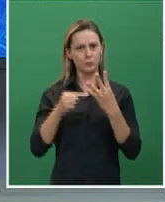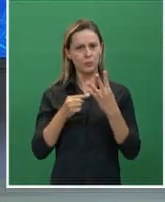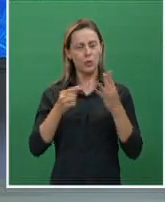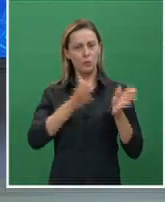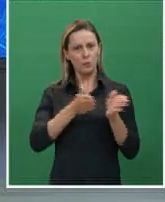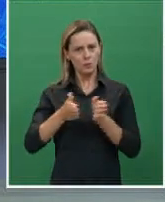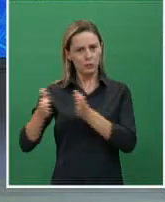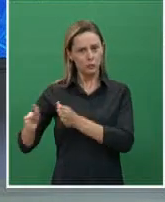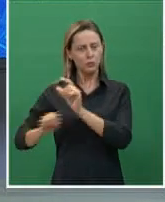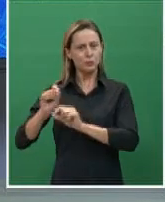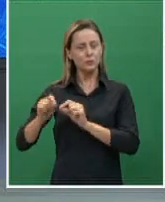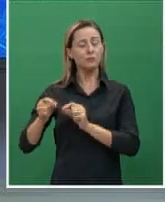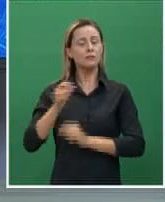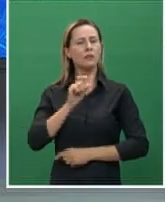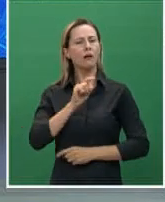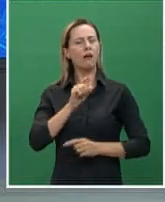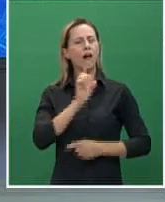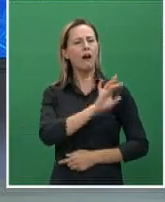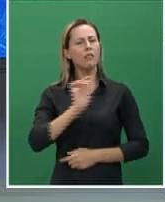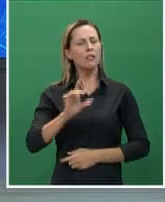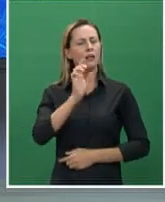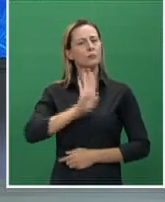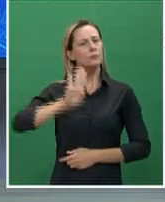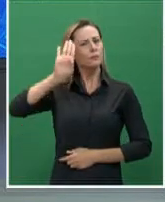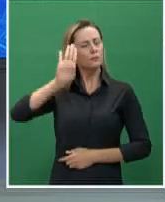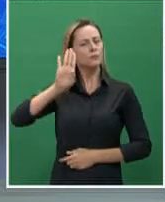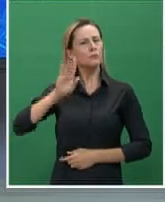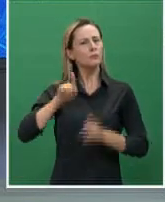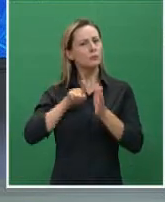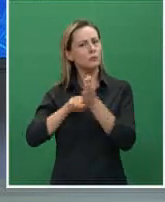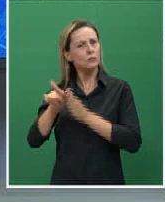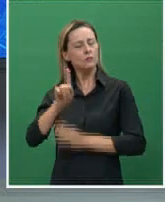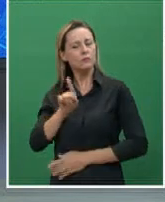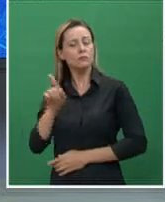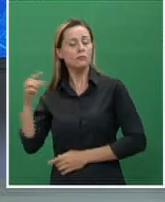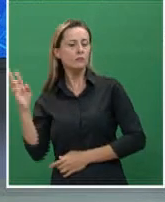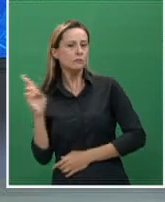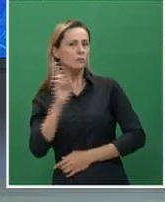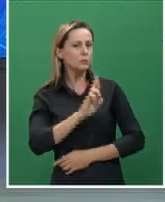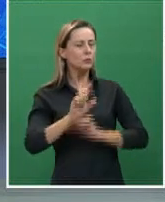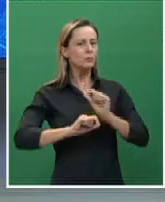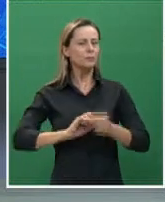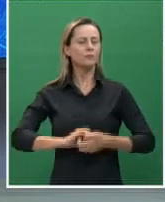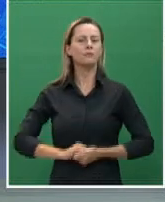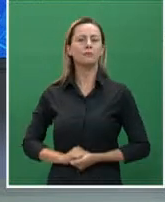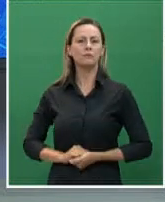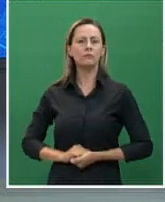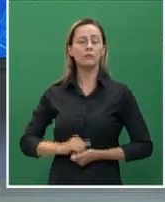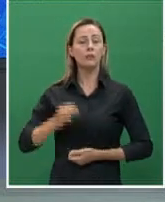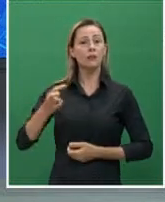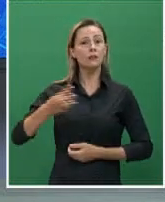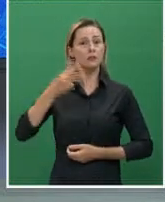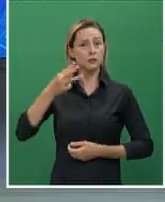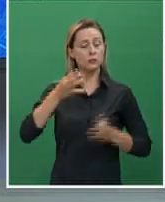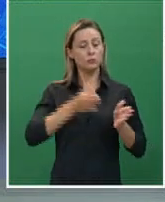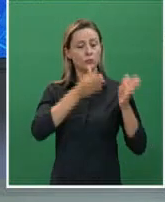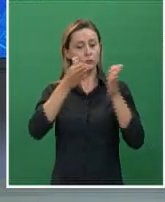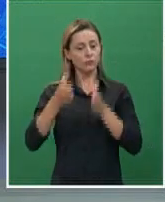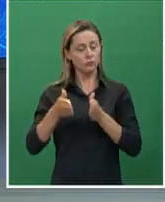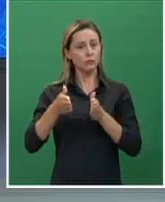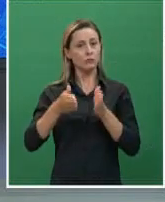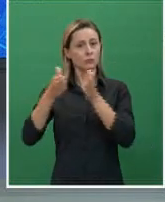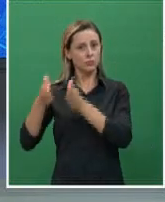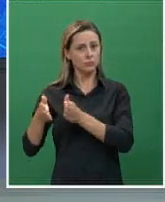cada candidato faz perguntas ao adversário temos Livres no terceiro bloco os candidatos vão responder a perguntas